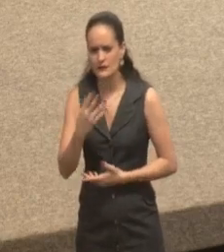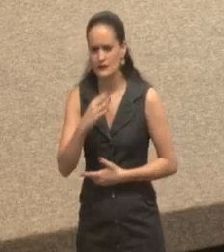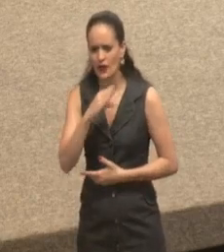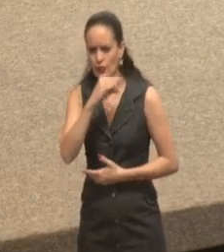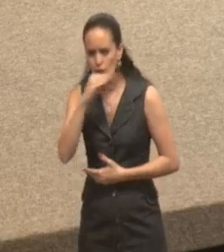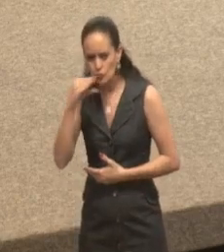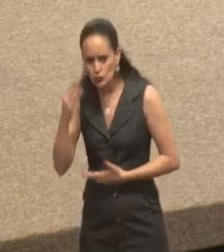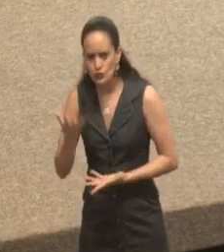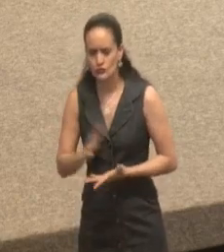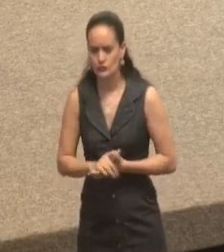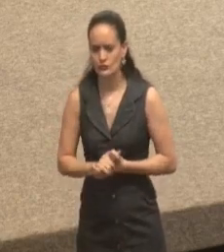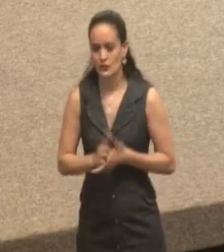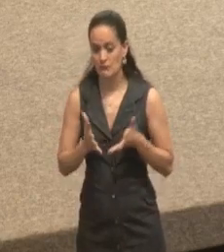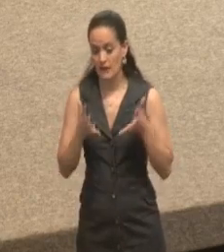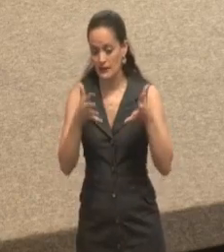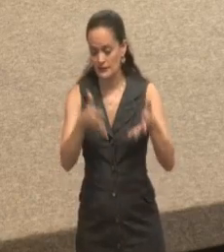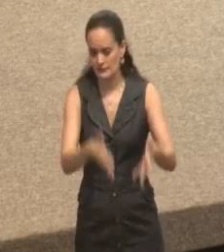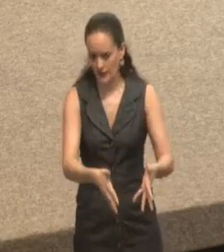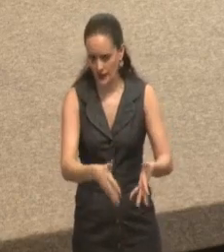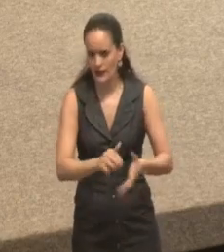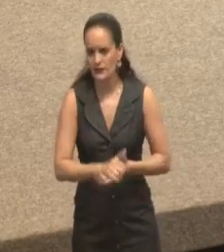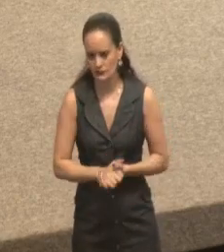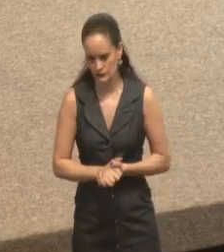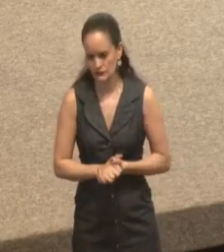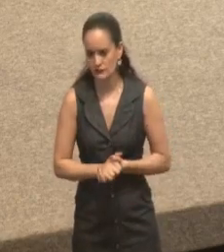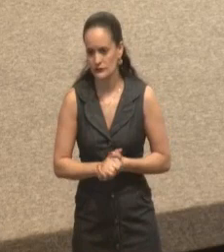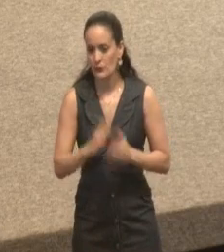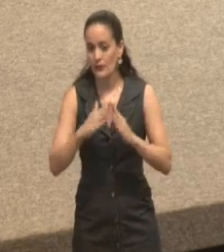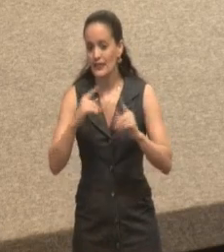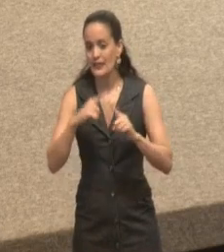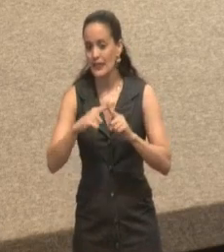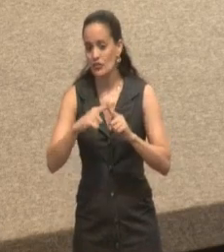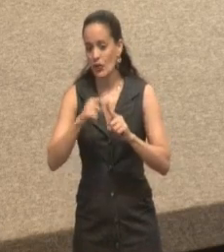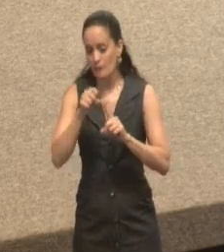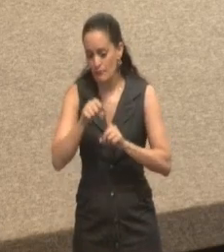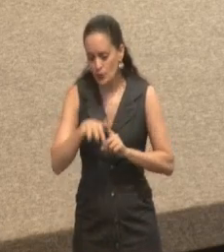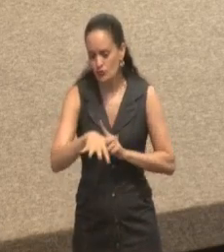estão se envolvendo com esta igreja multiplicadora.